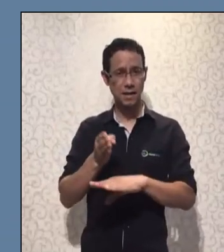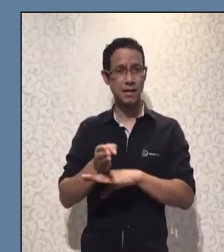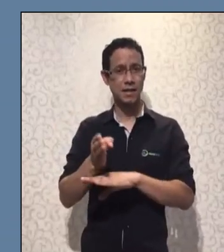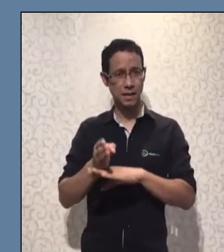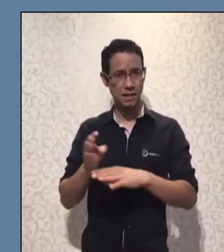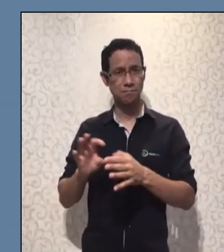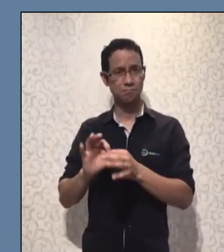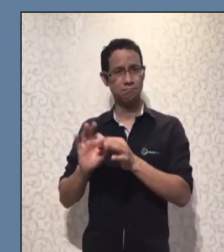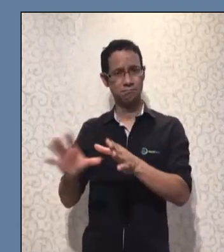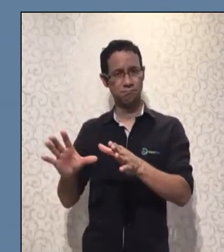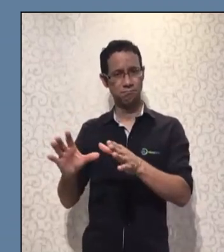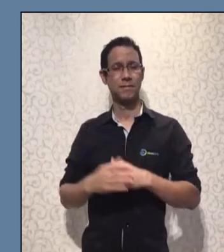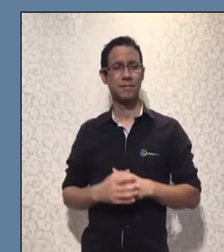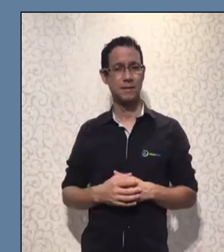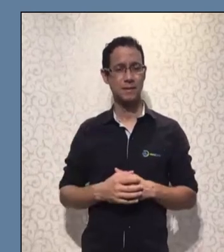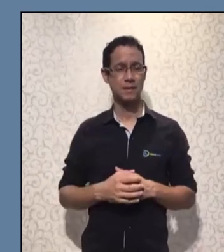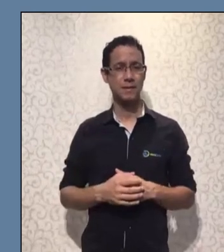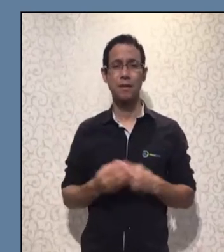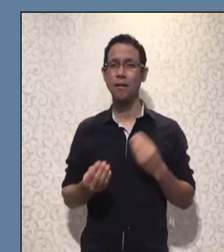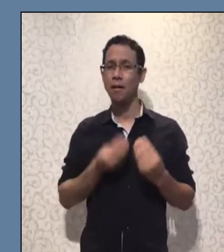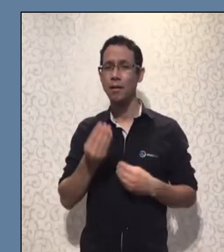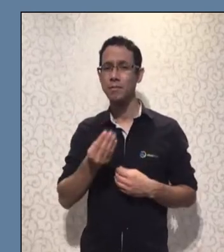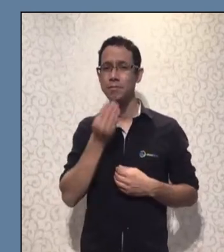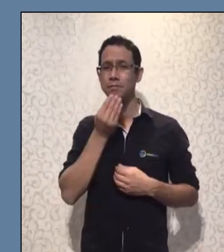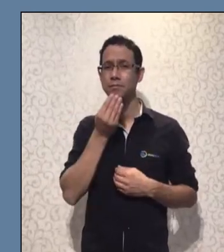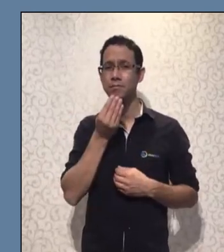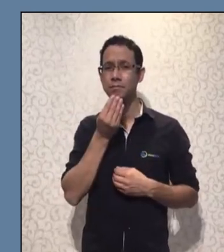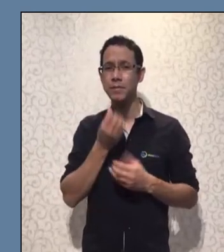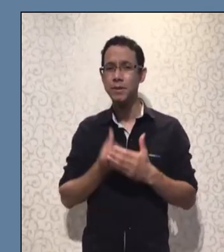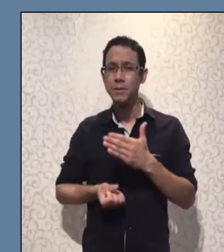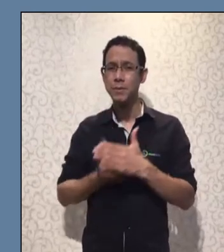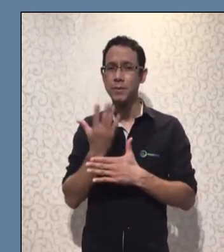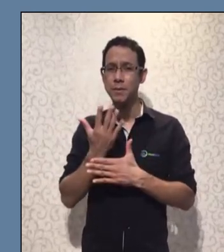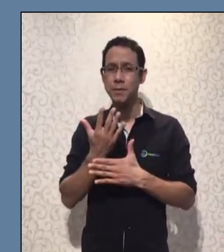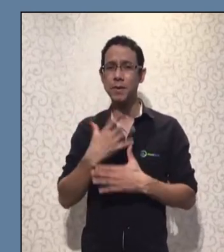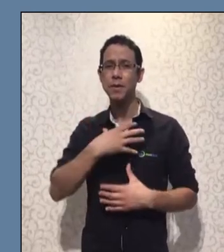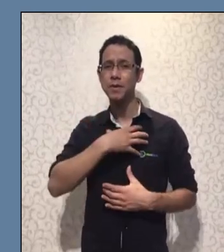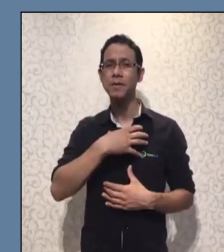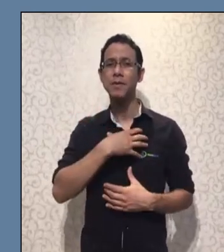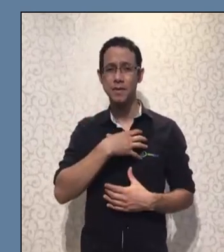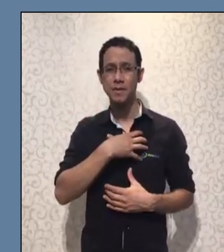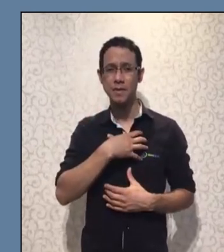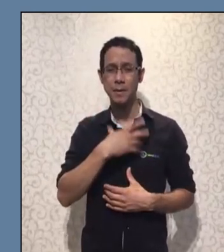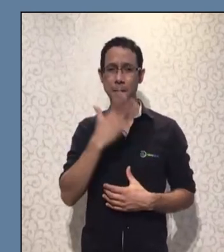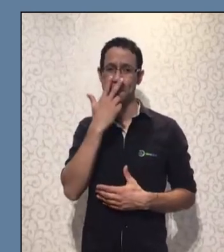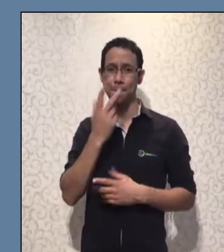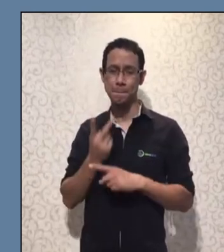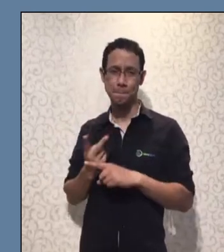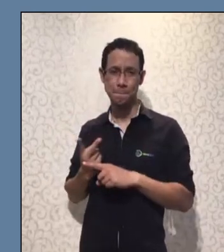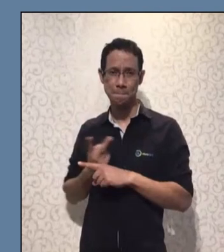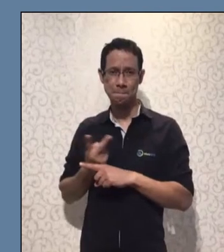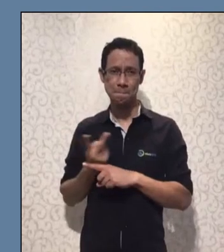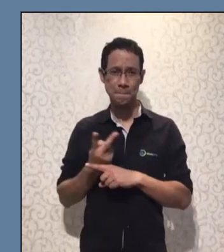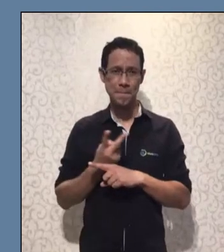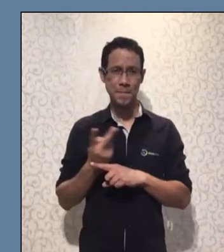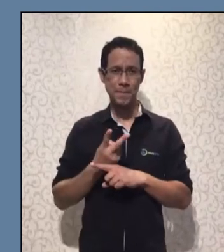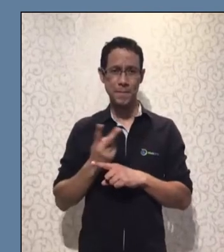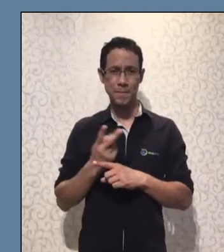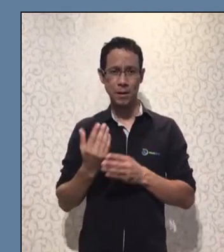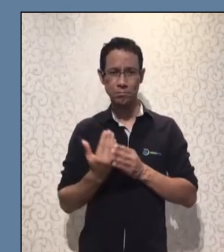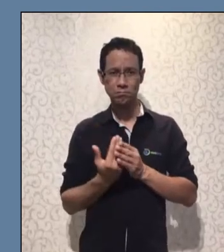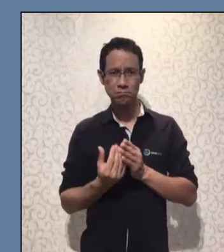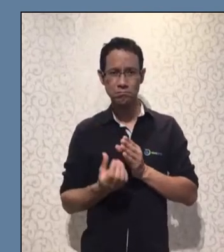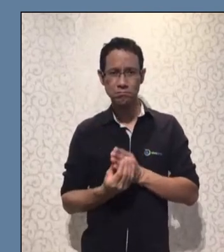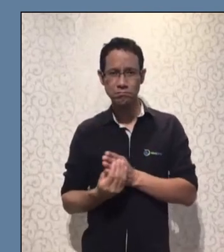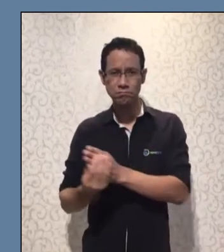opção surgiu de uma maneira até certo ponto, não foi buscada assim direcionadamente, né, mas nós